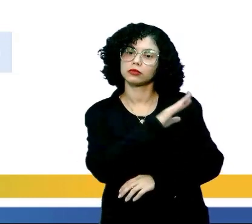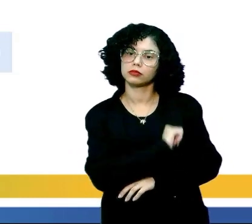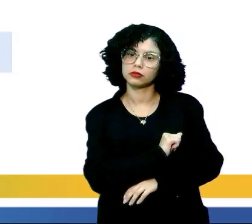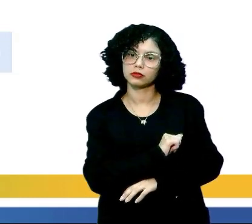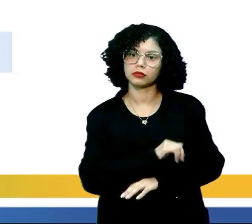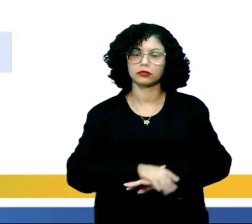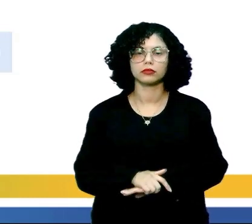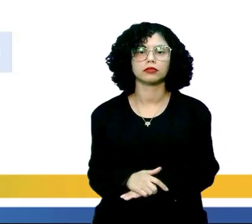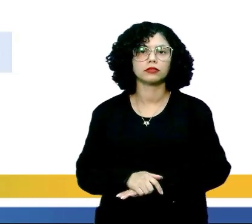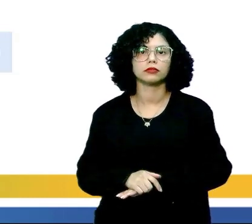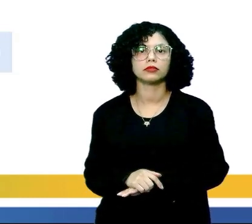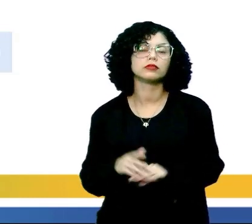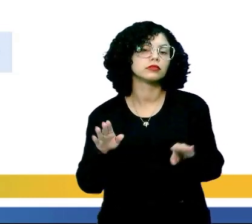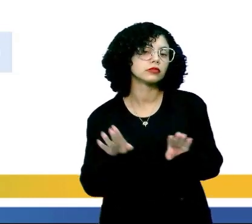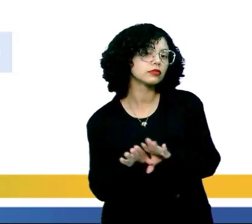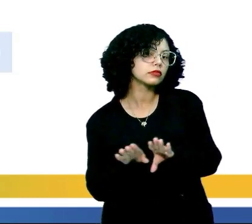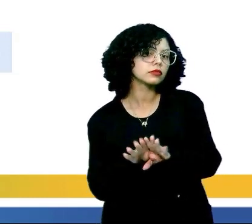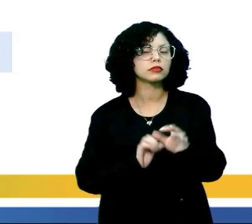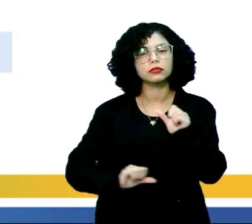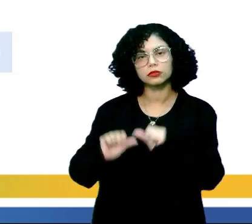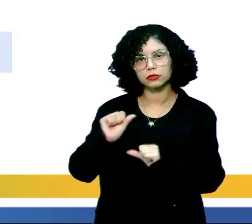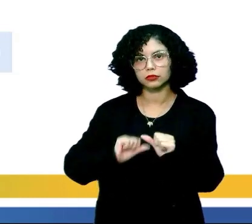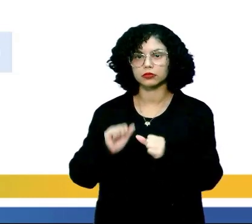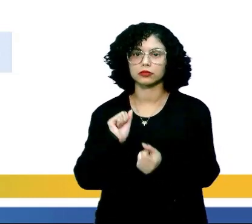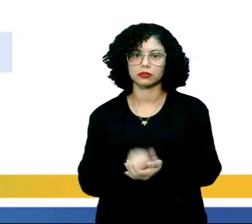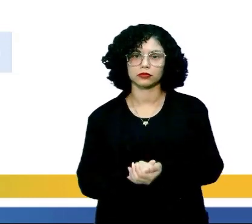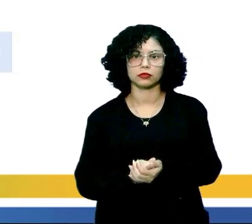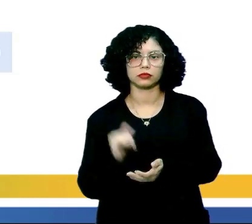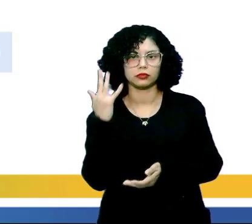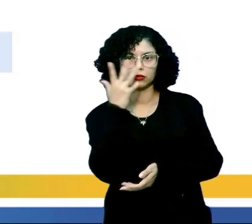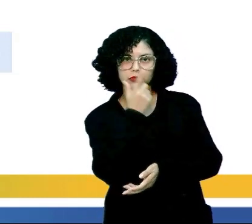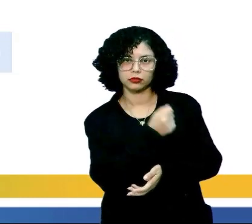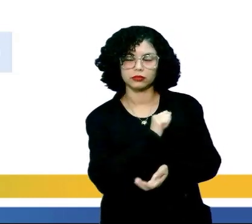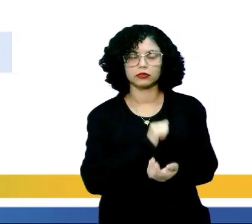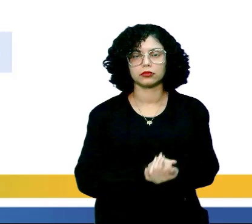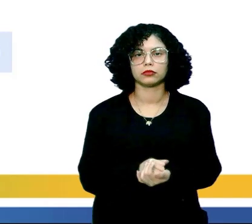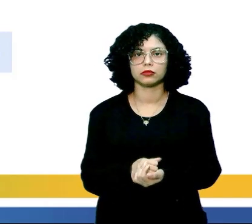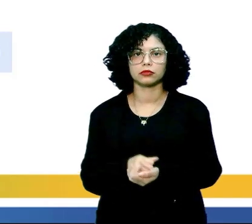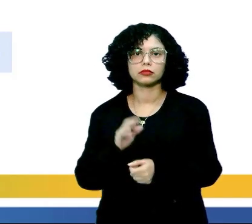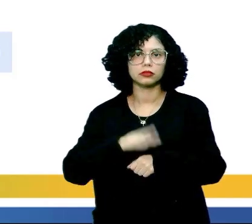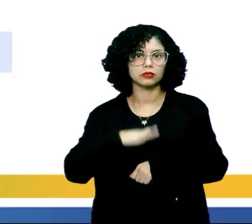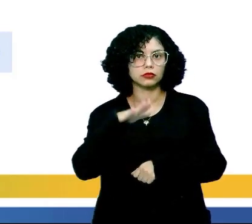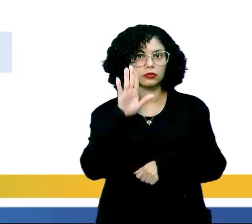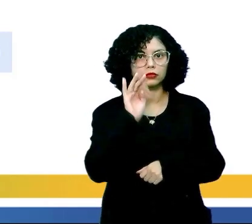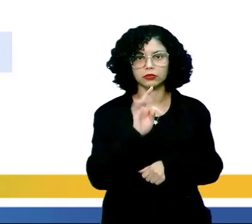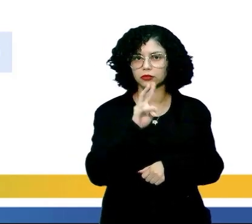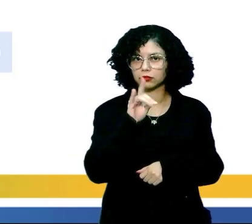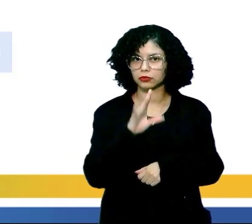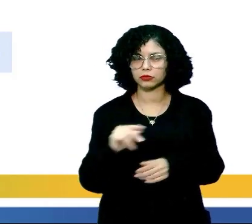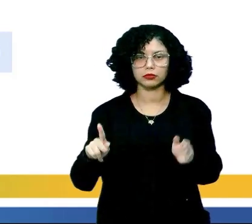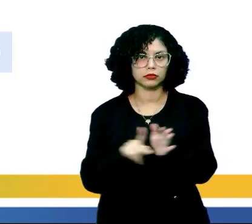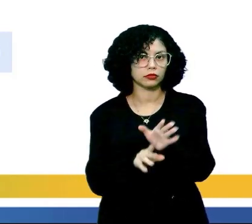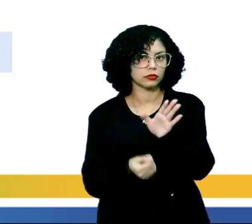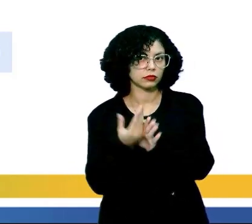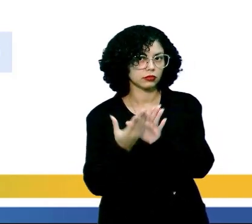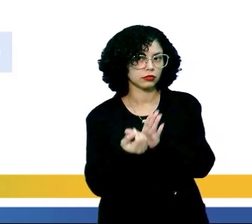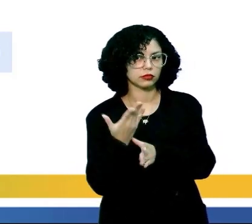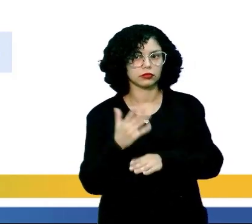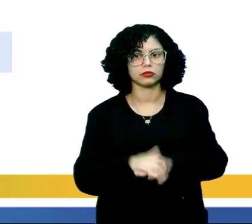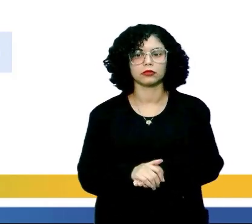aí no romantismo a gente tem a mudança desse belo para uma questão mais estética da